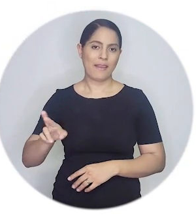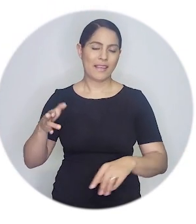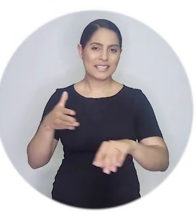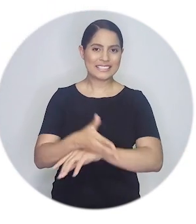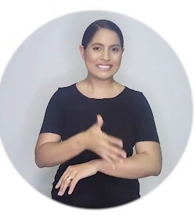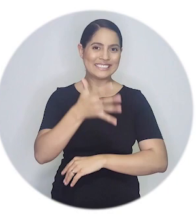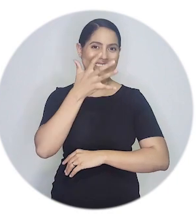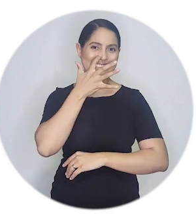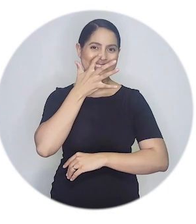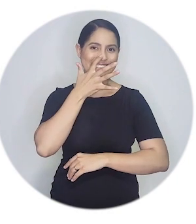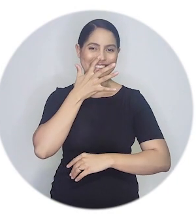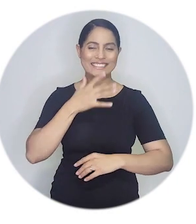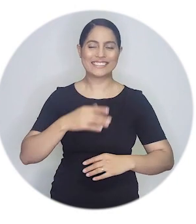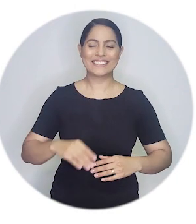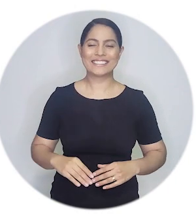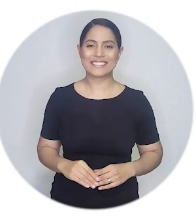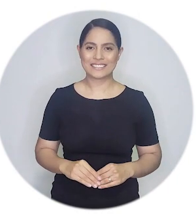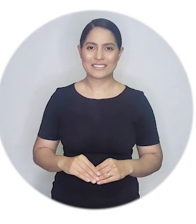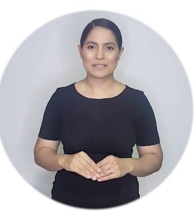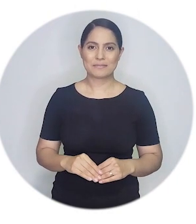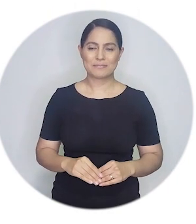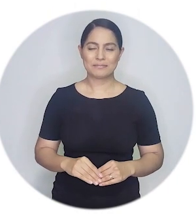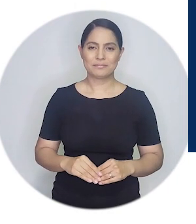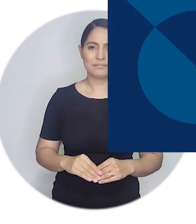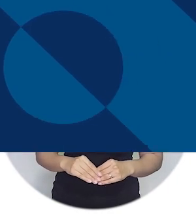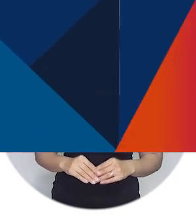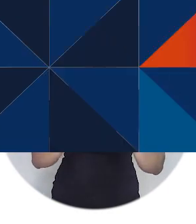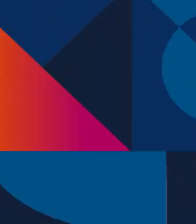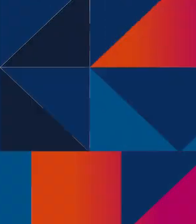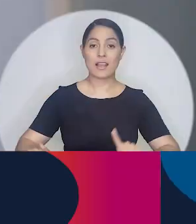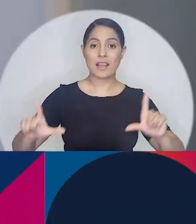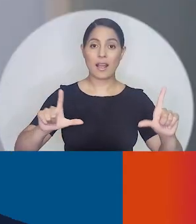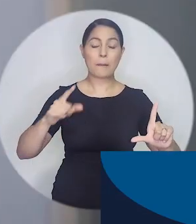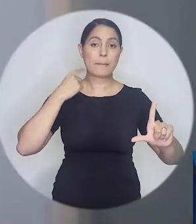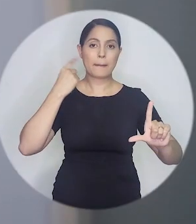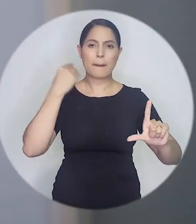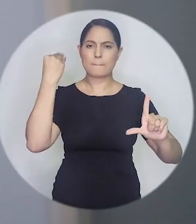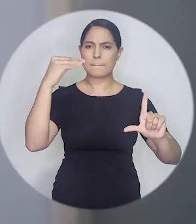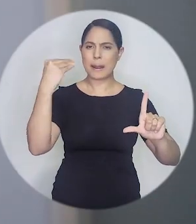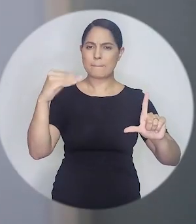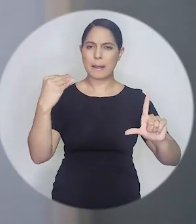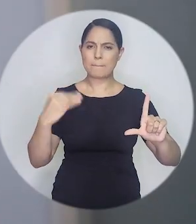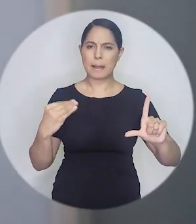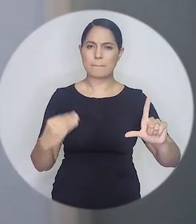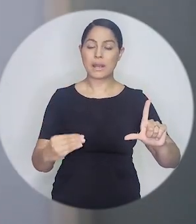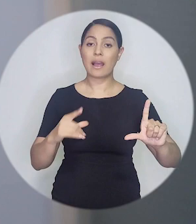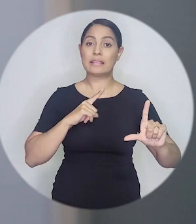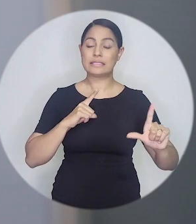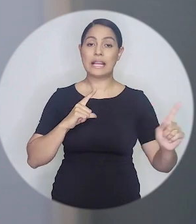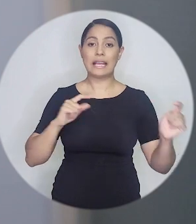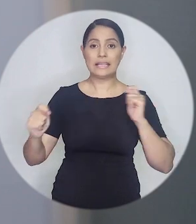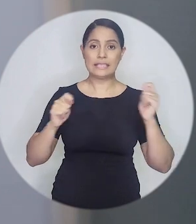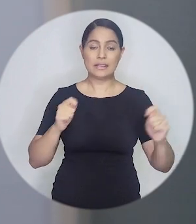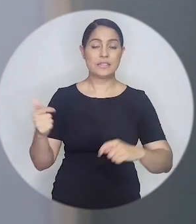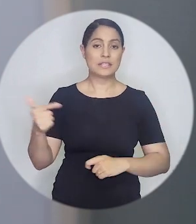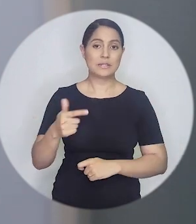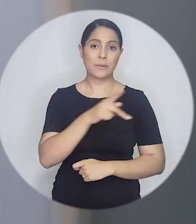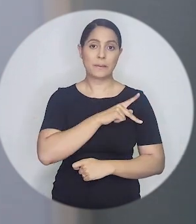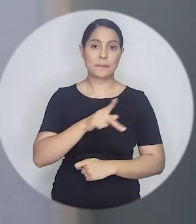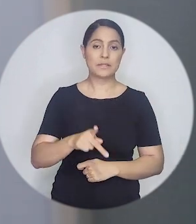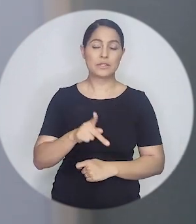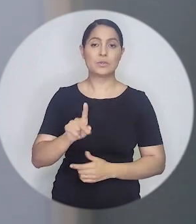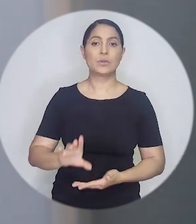Brasil, em oab.org.br. Não deixe de conferir. No quadro Advocacia em Pauta desta semana, nós